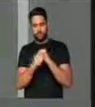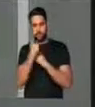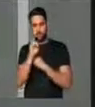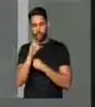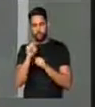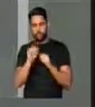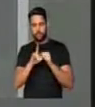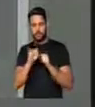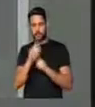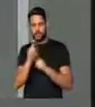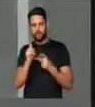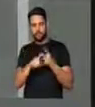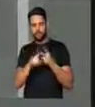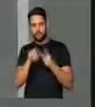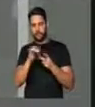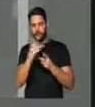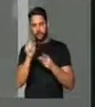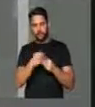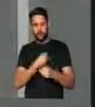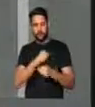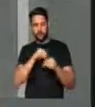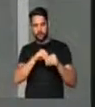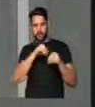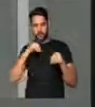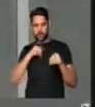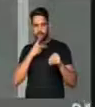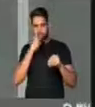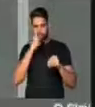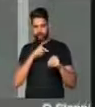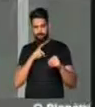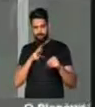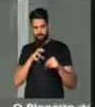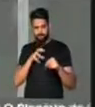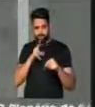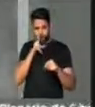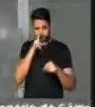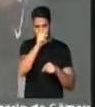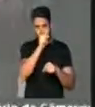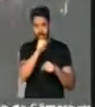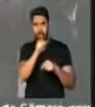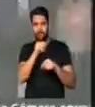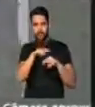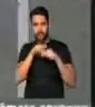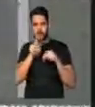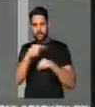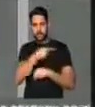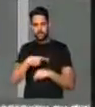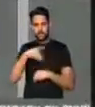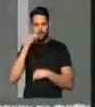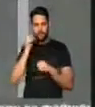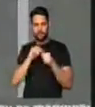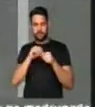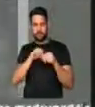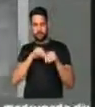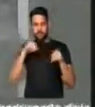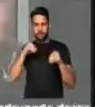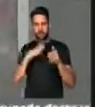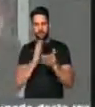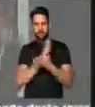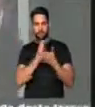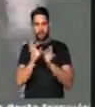só leilão. Um leilão que foi tirado a fórceps pela já quase ex-presidente da República,